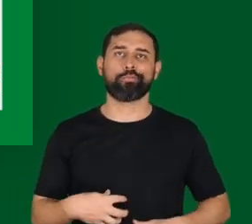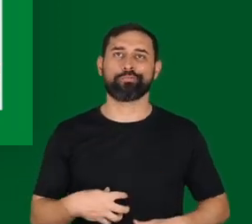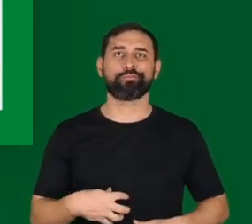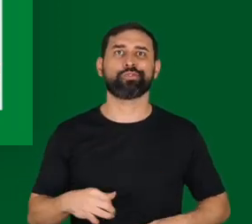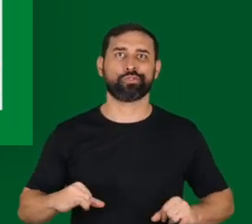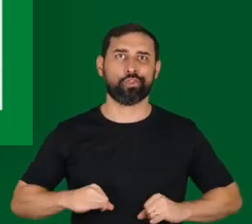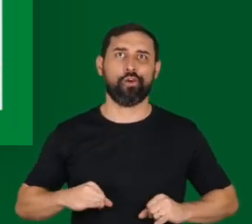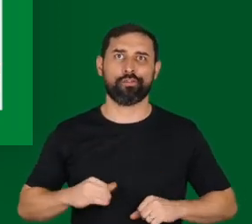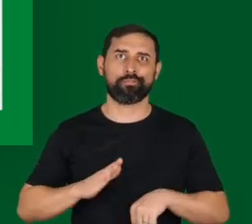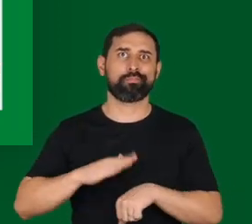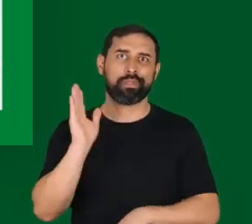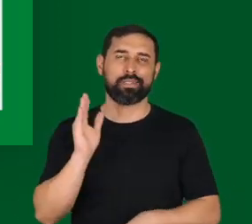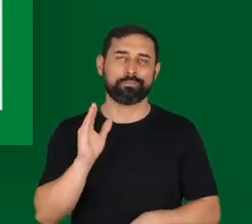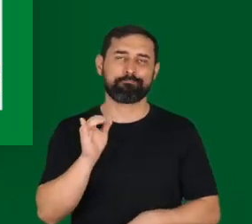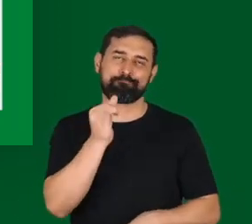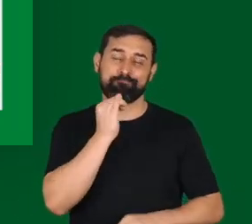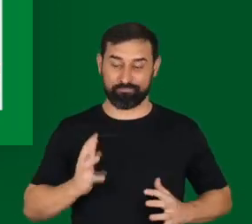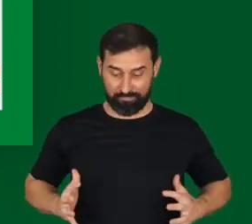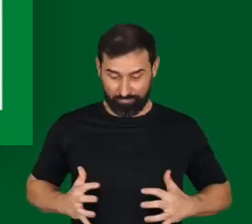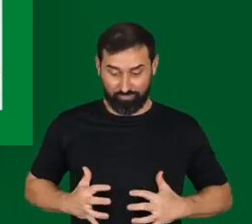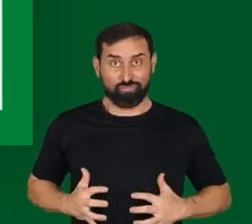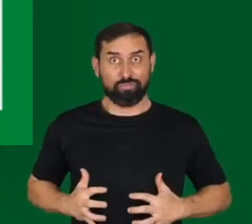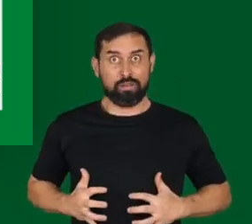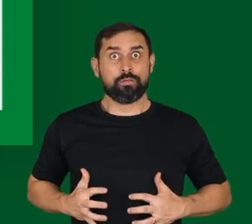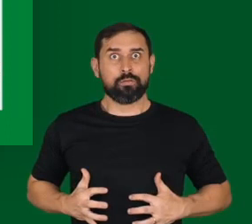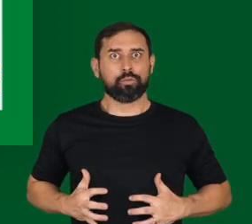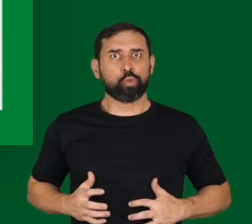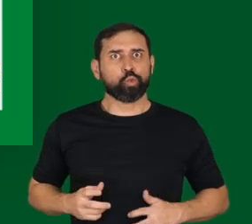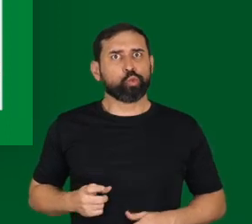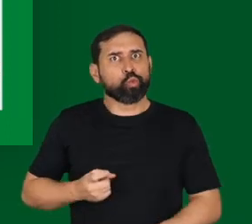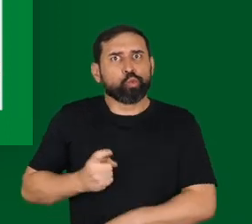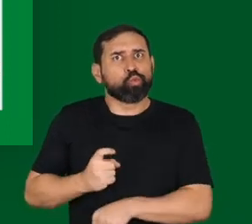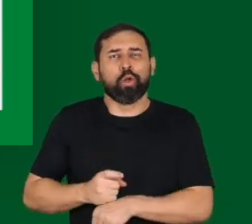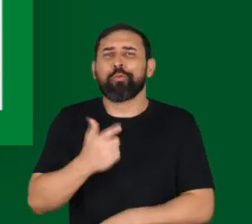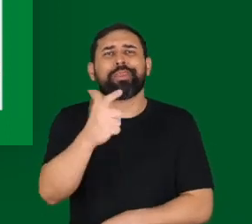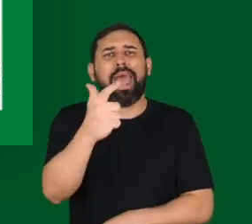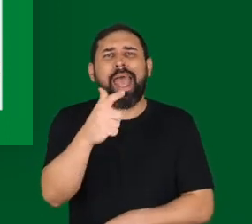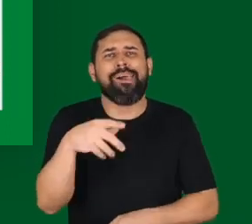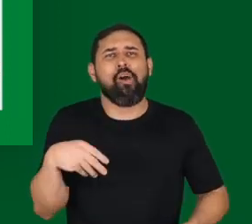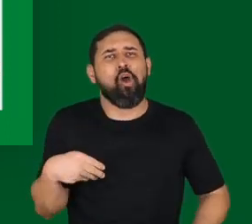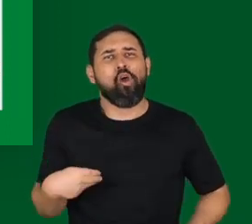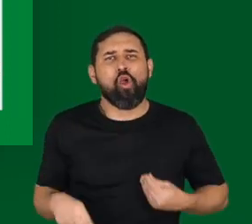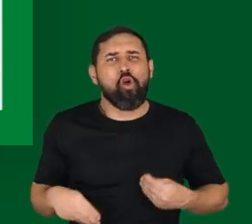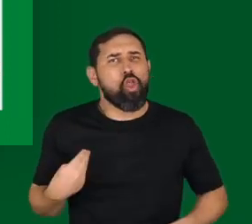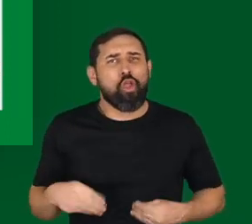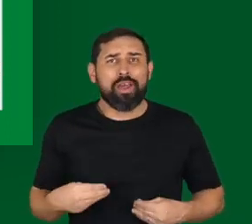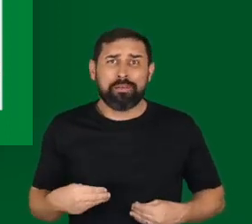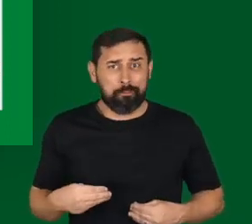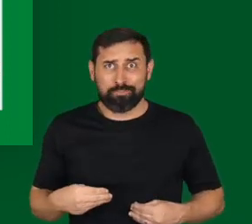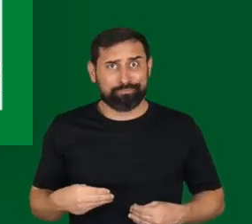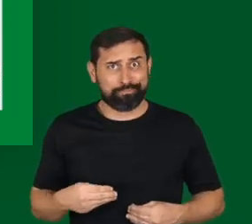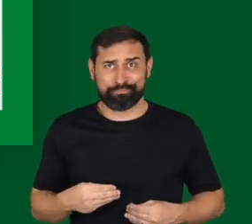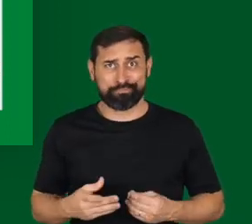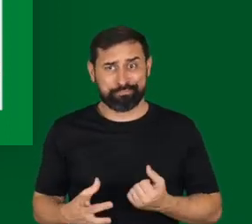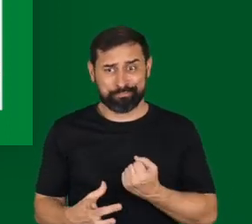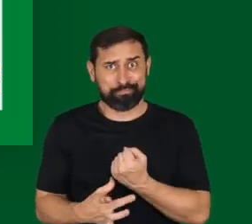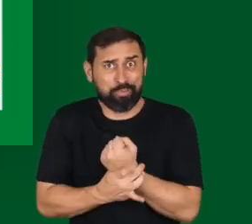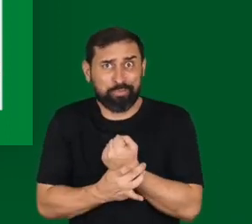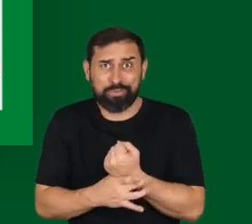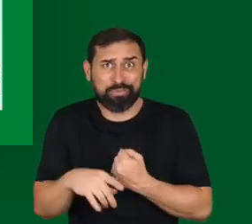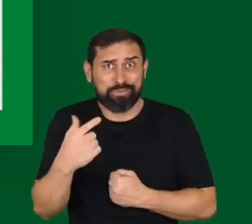aí vitais. Então, o tórax ele não está tão protegido quanto no adulto. Então, às vezes, eu não vou